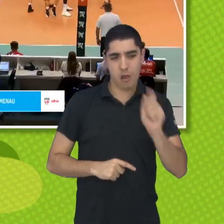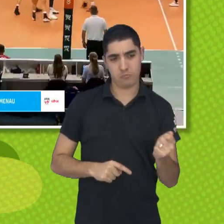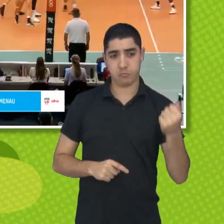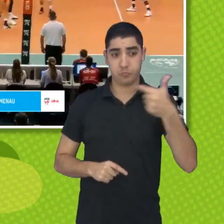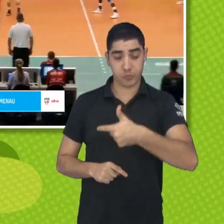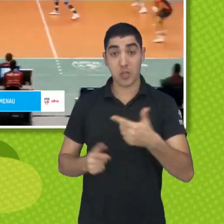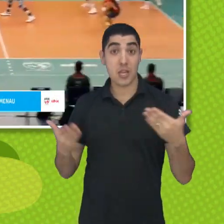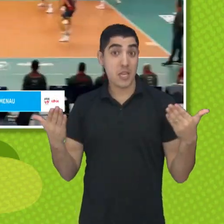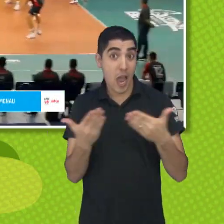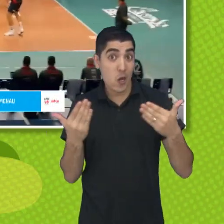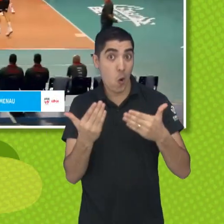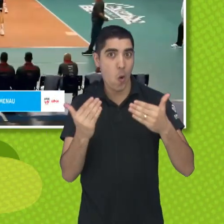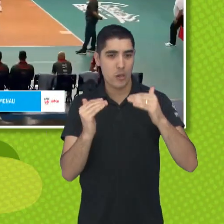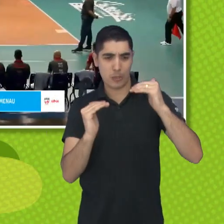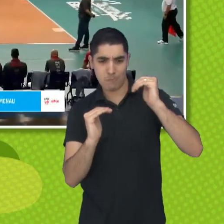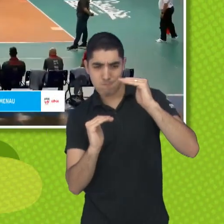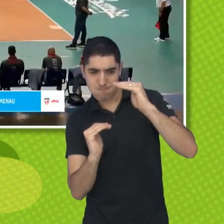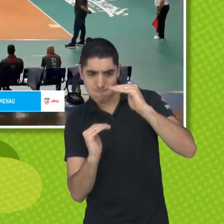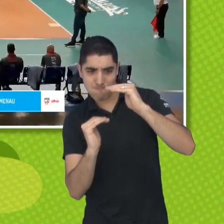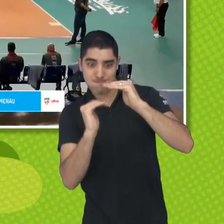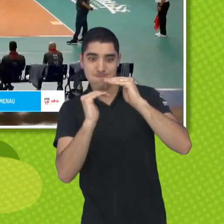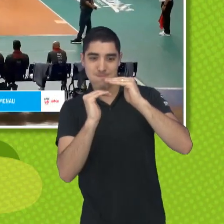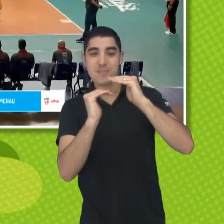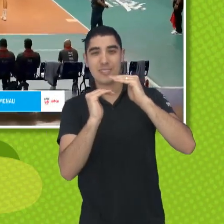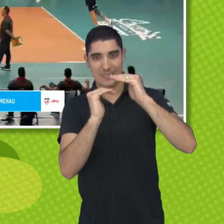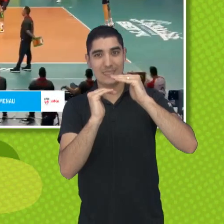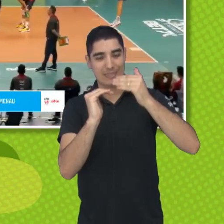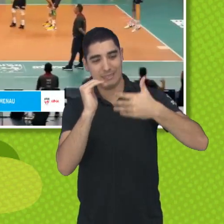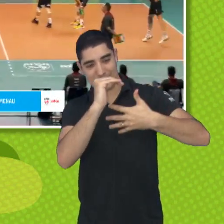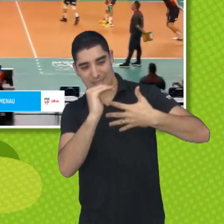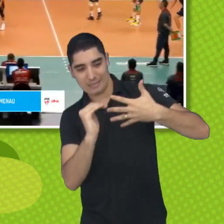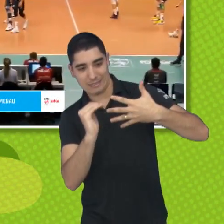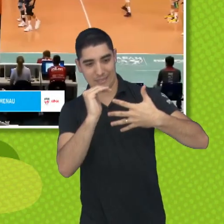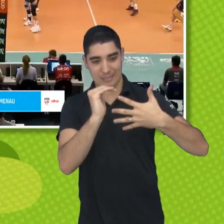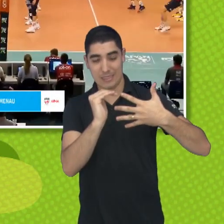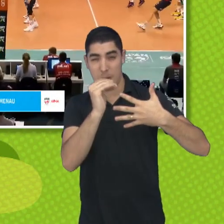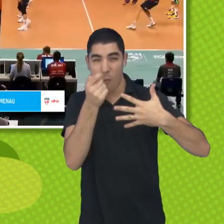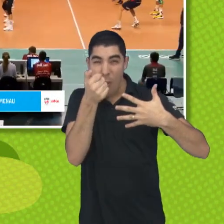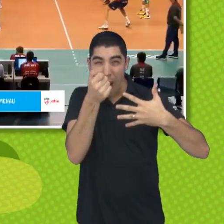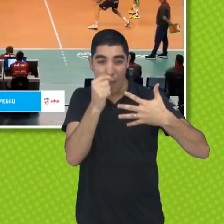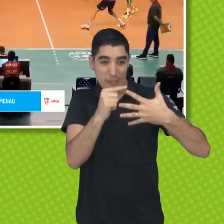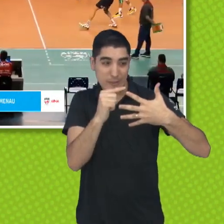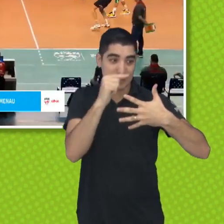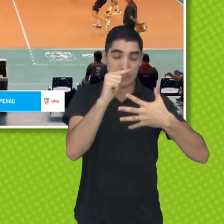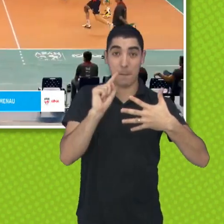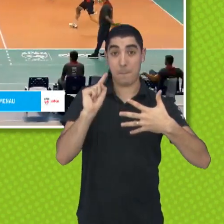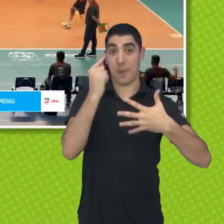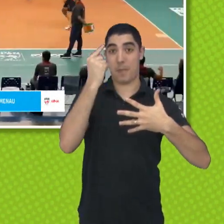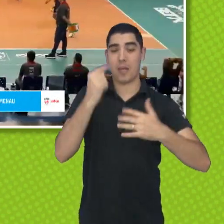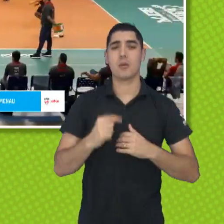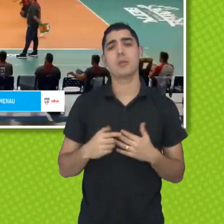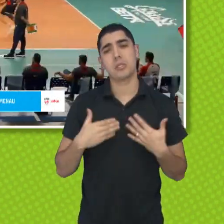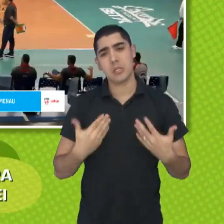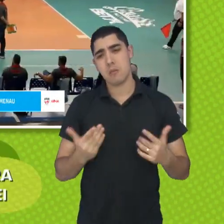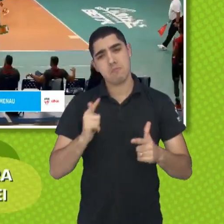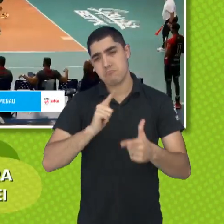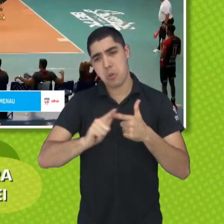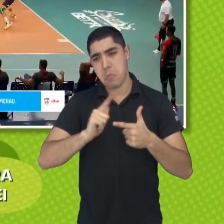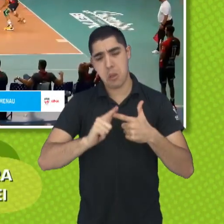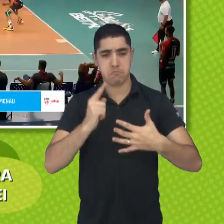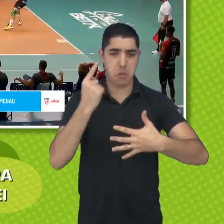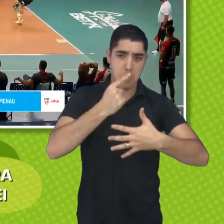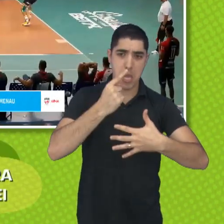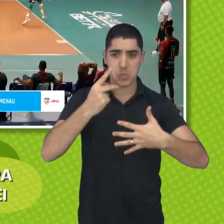encostou um pouco no Cruzeiro, aí, um pouquinho mais no Cruzeiro. Lógico que essa primeira parte, se terminando em primeiro, terminando em segundo, não faz tanta diferença